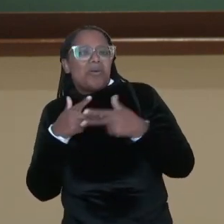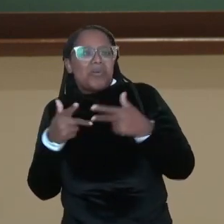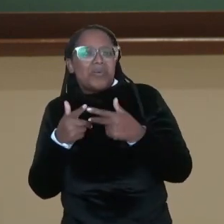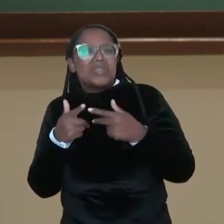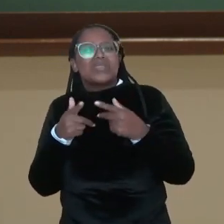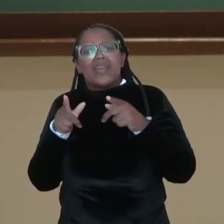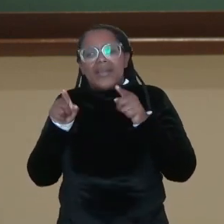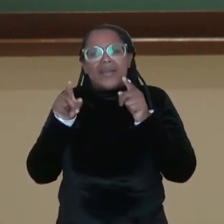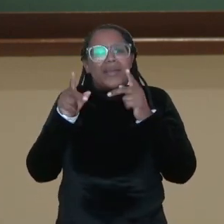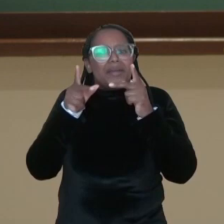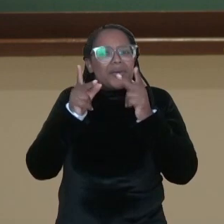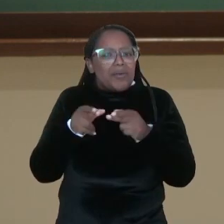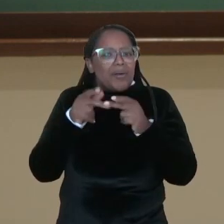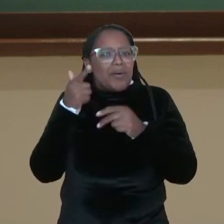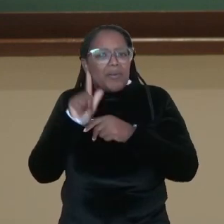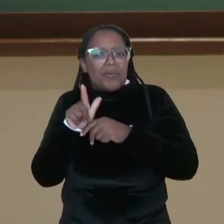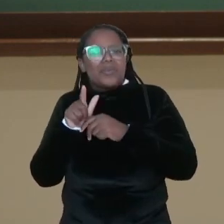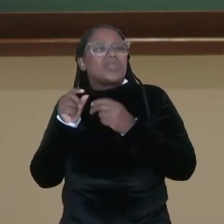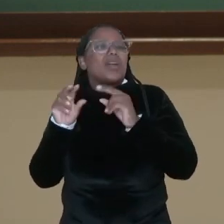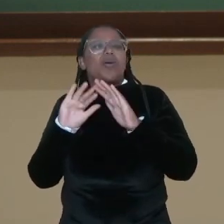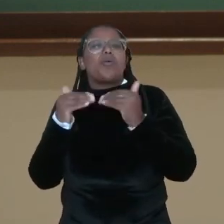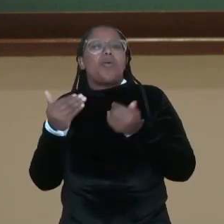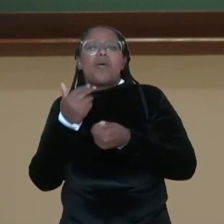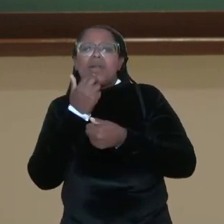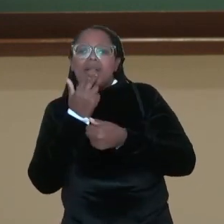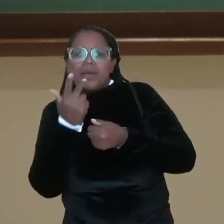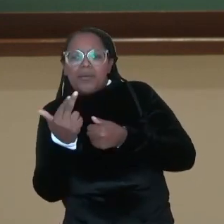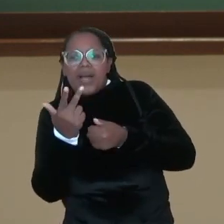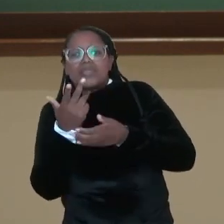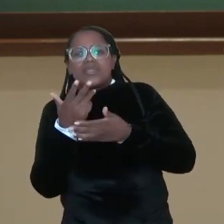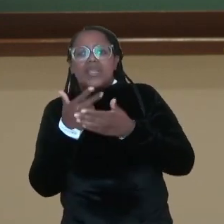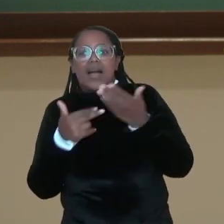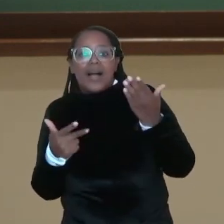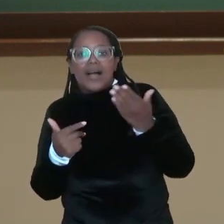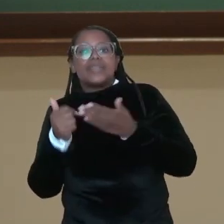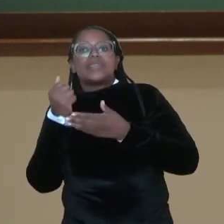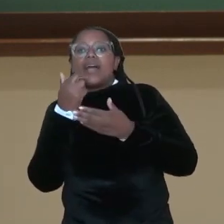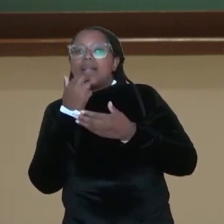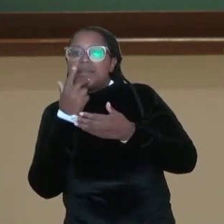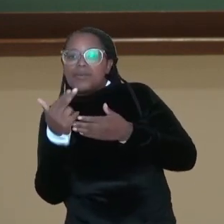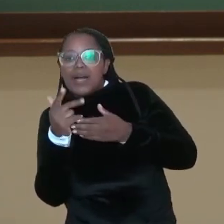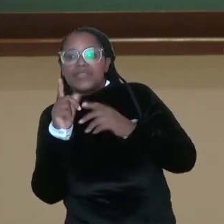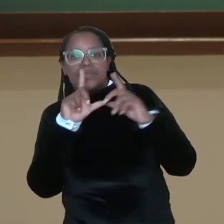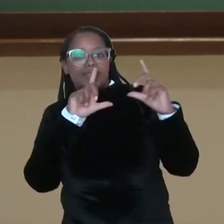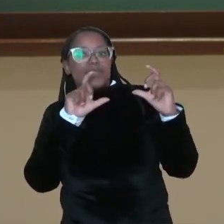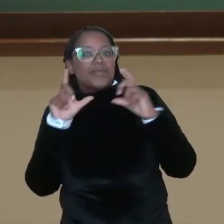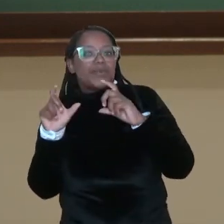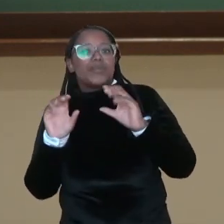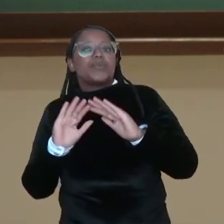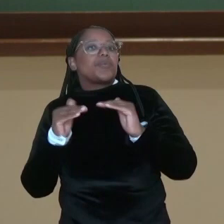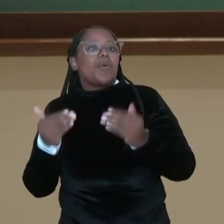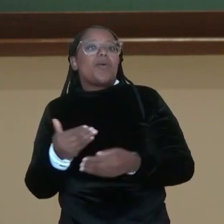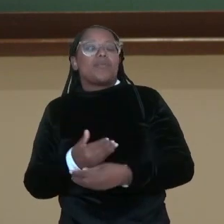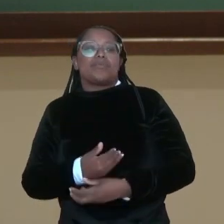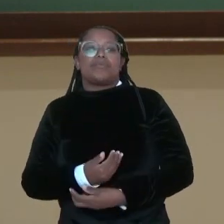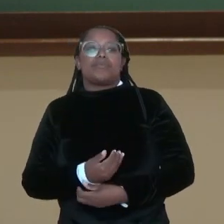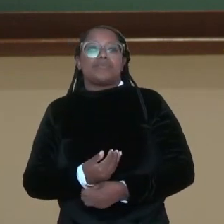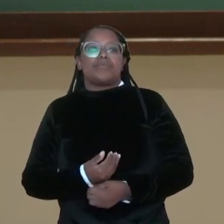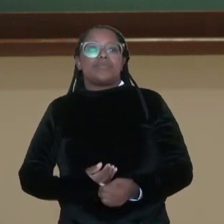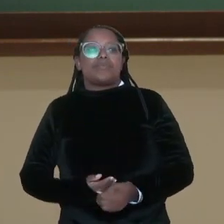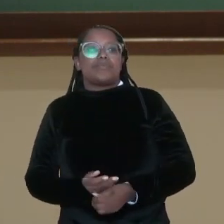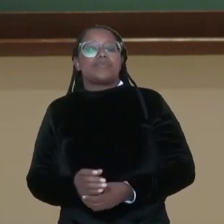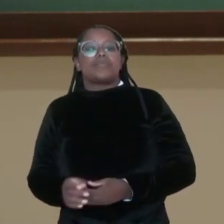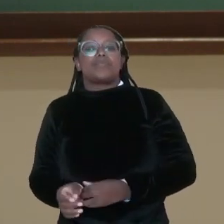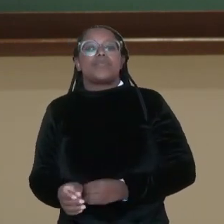outra? A qual linguagem artística pertencem o desenho e a fotografia, hein? Bom,